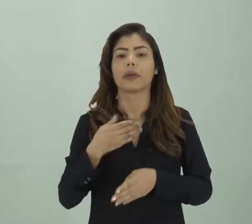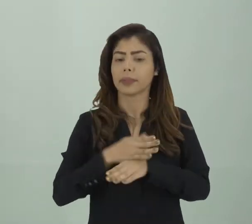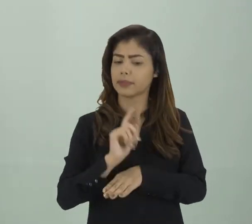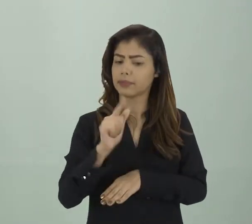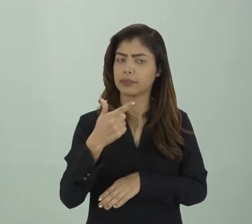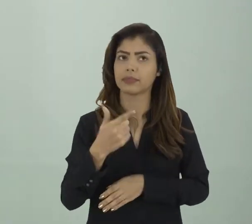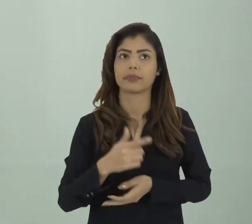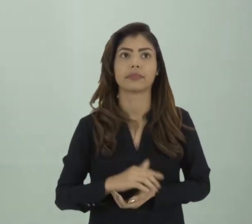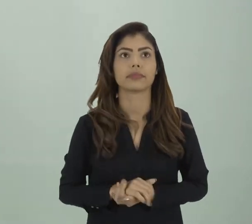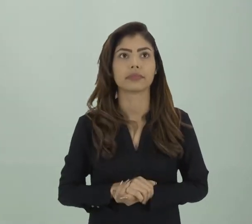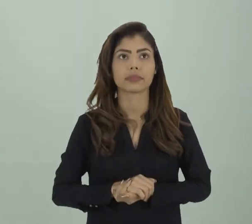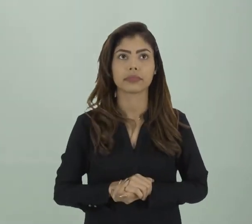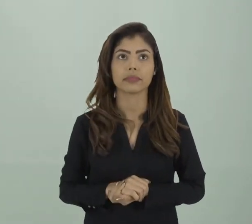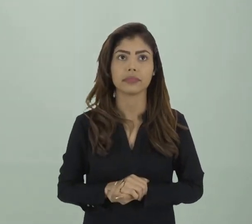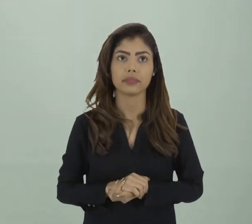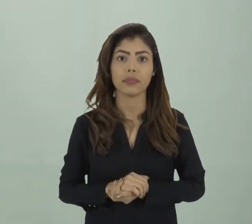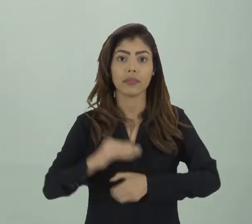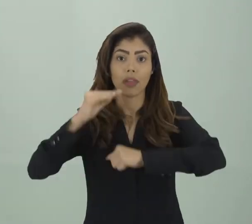passar.